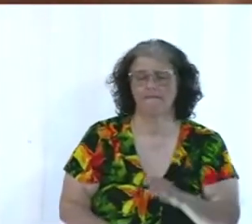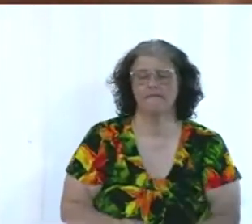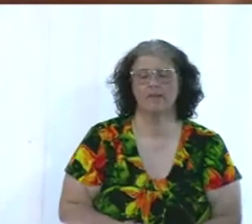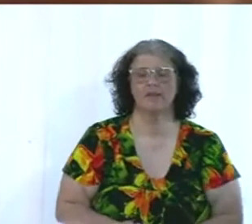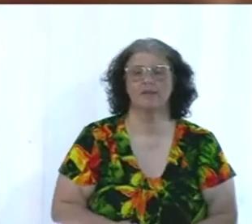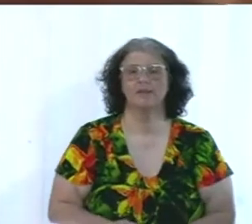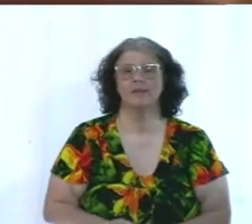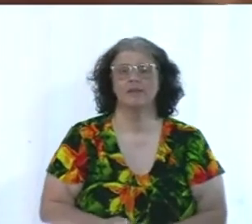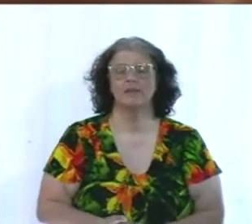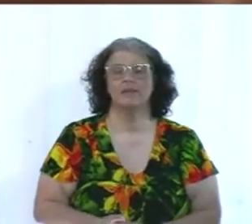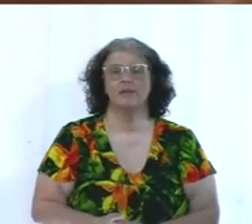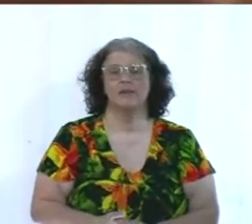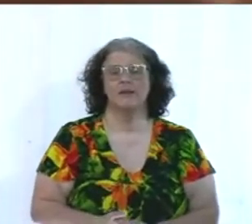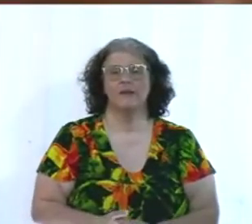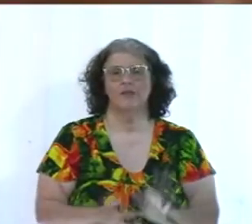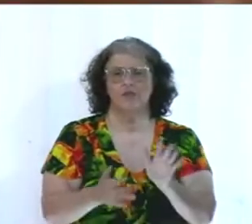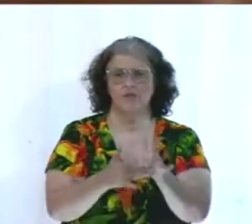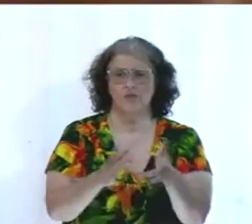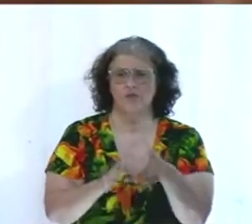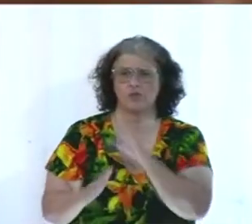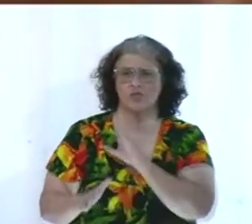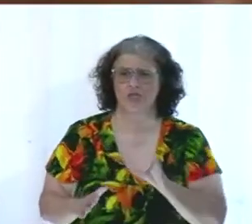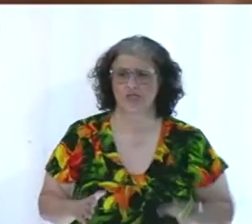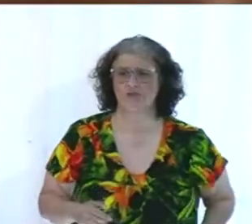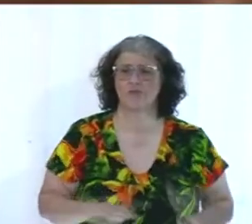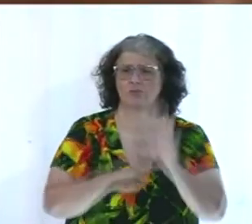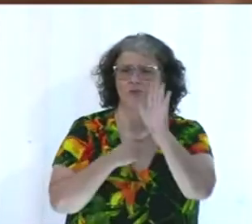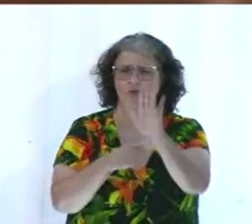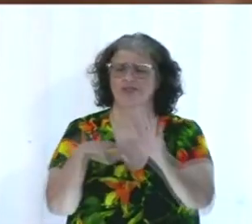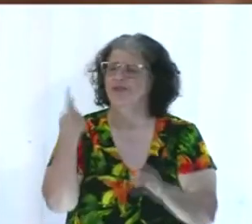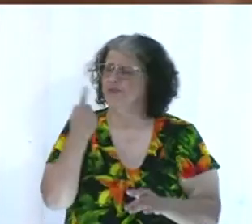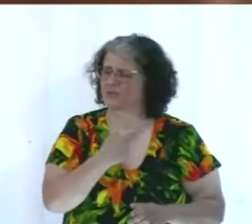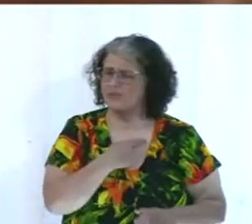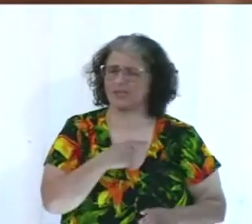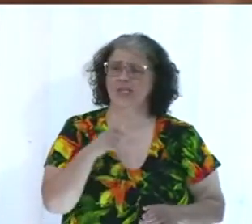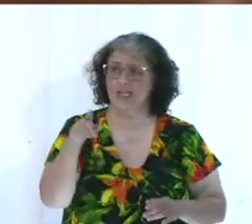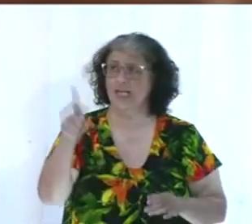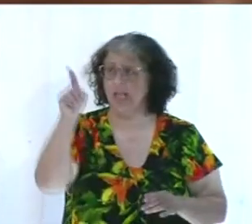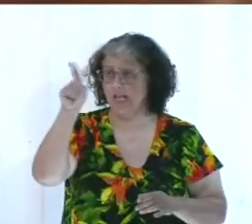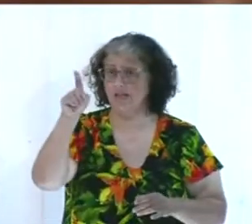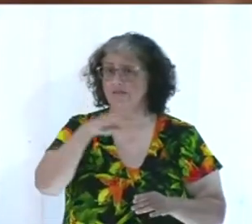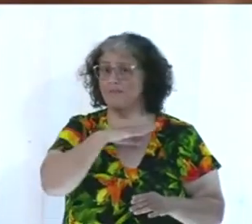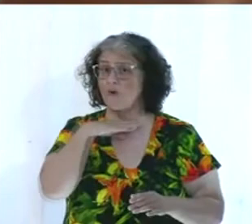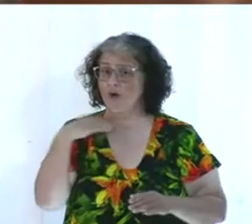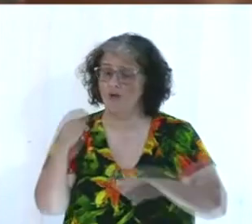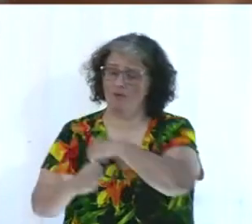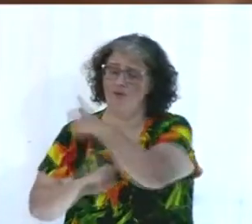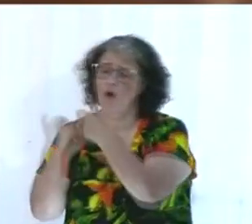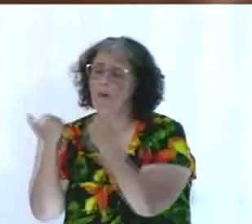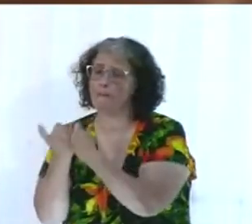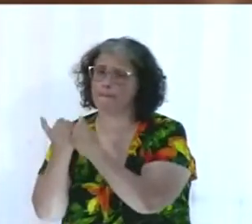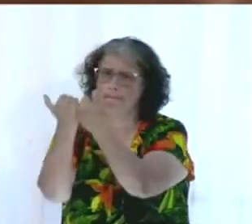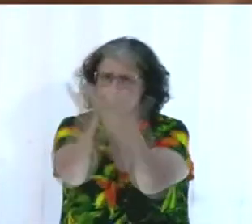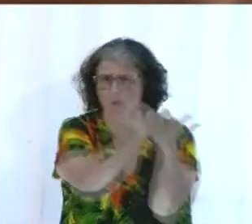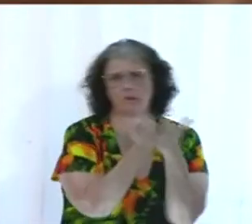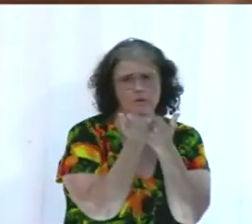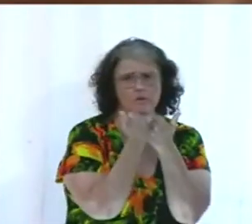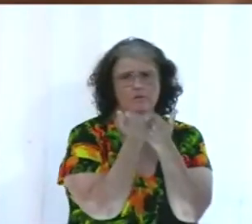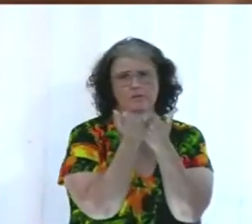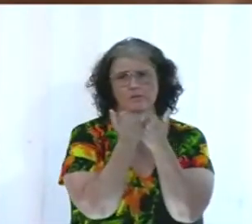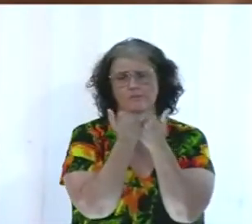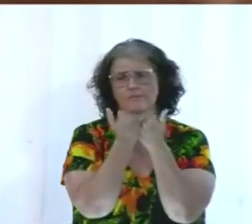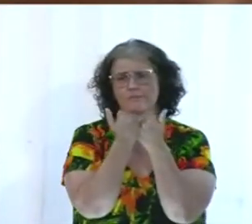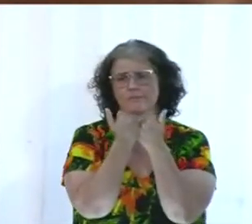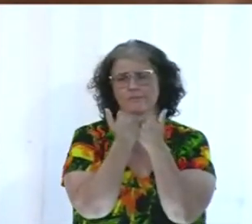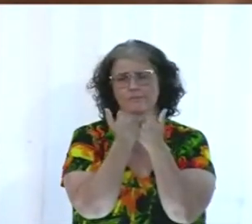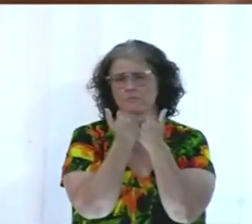suficiente, porque pela graça nós somos salvos. Nós não precisamos de mais nenhum complemento, nem de circuncisão, nem de rituais. Tudo